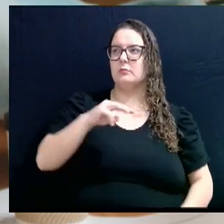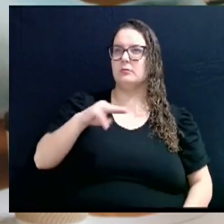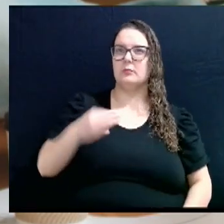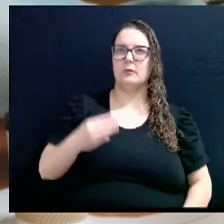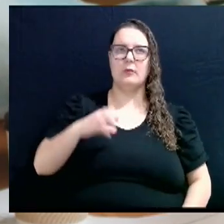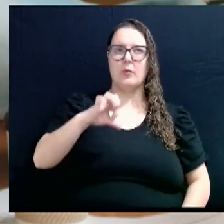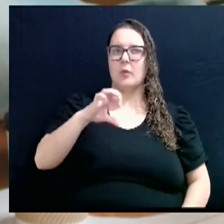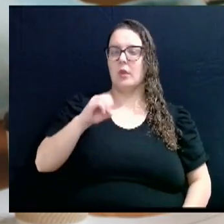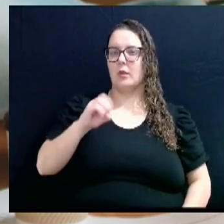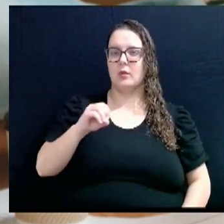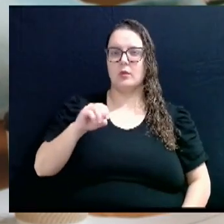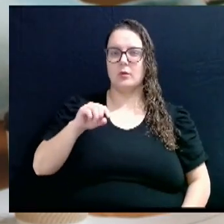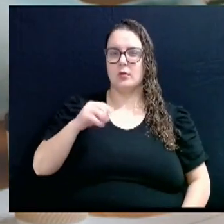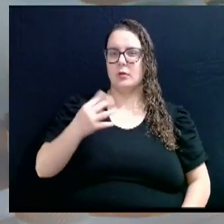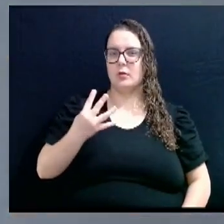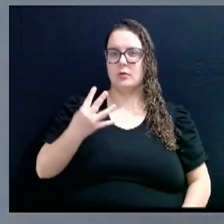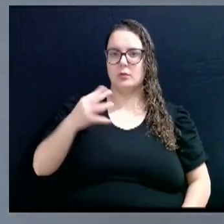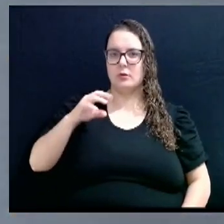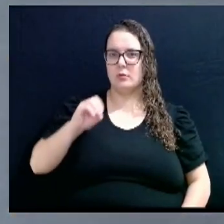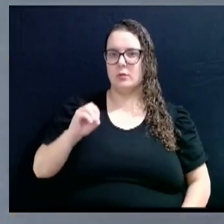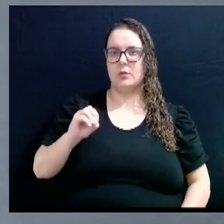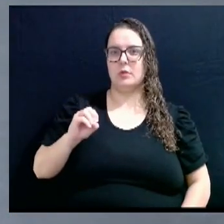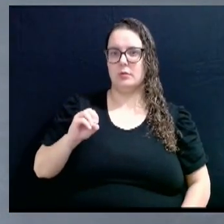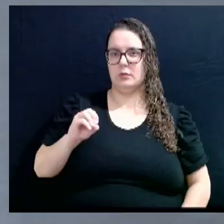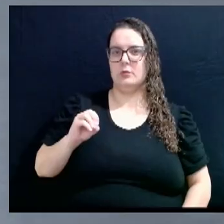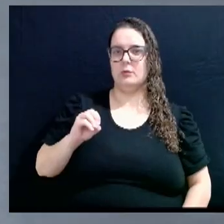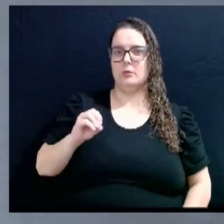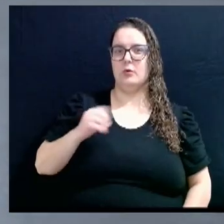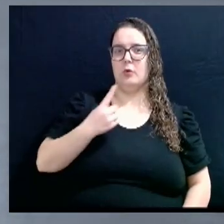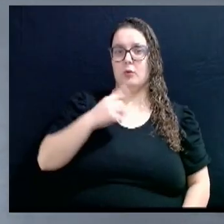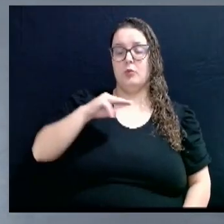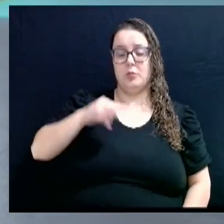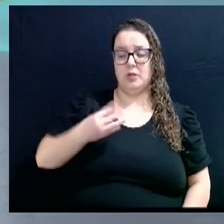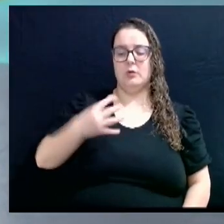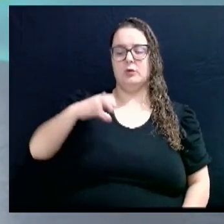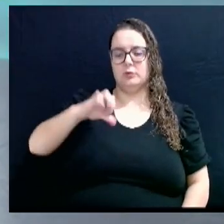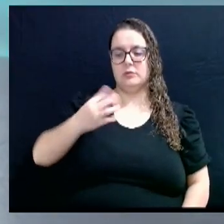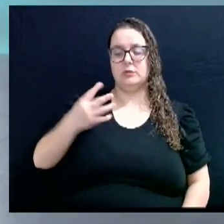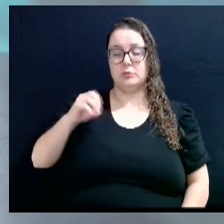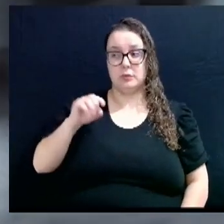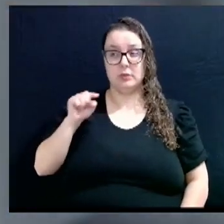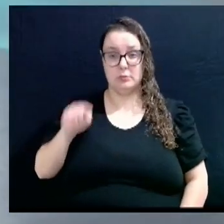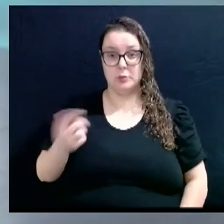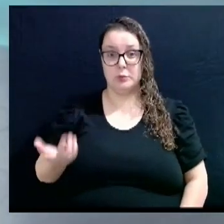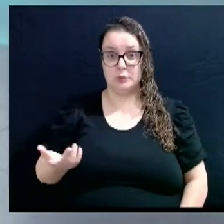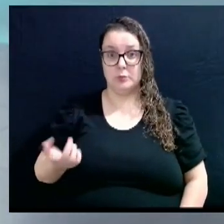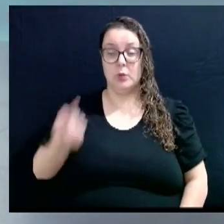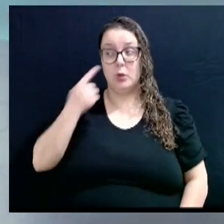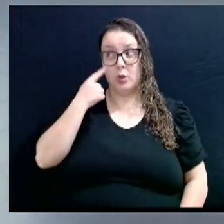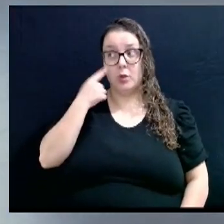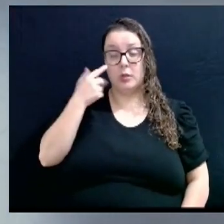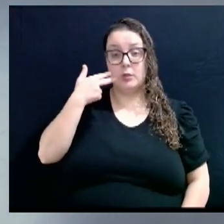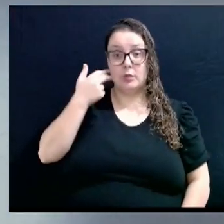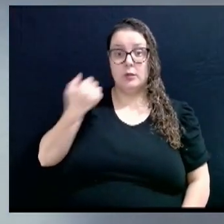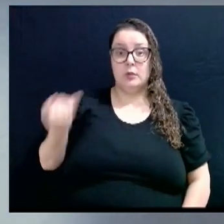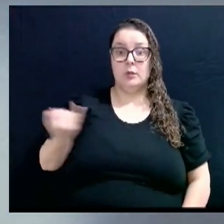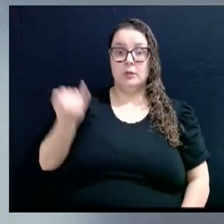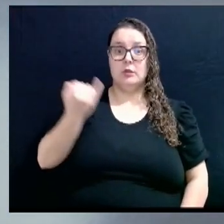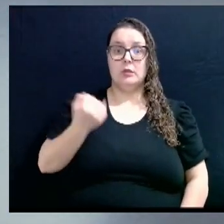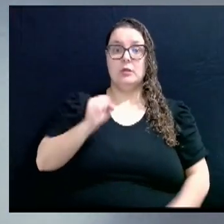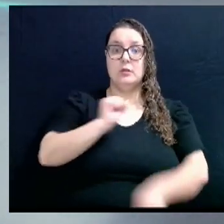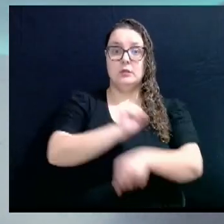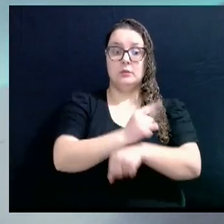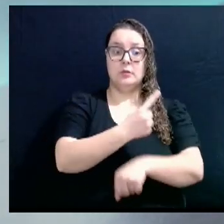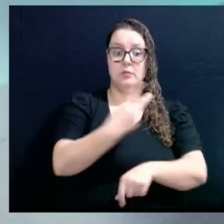1.940.000. Se você, olha que interessante, Rafael, se esperar 12 meses, na expectativa,